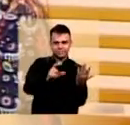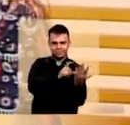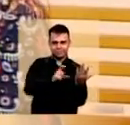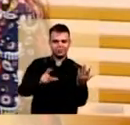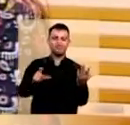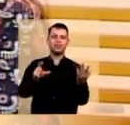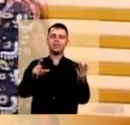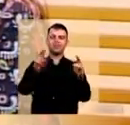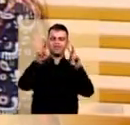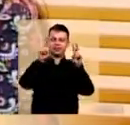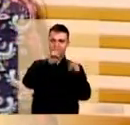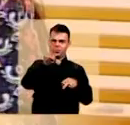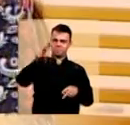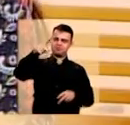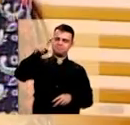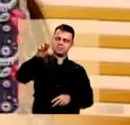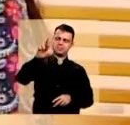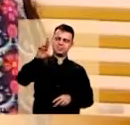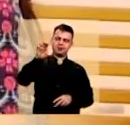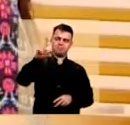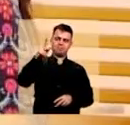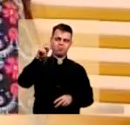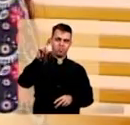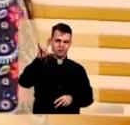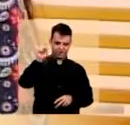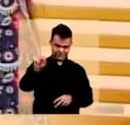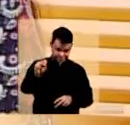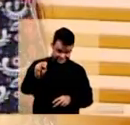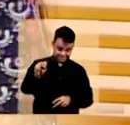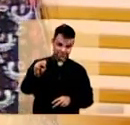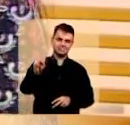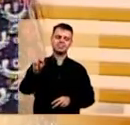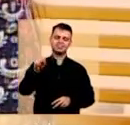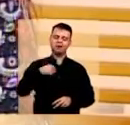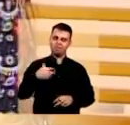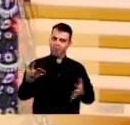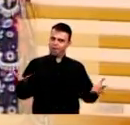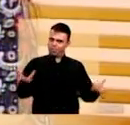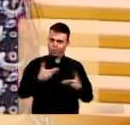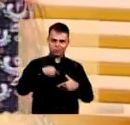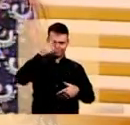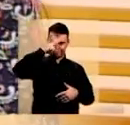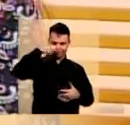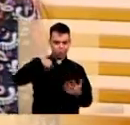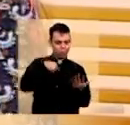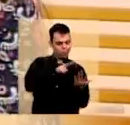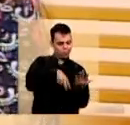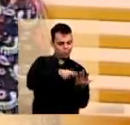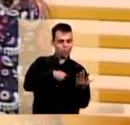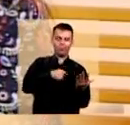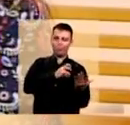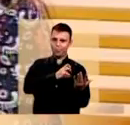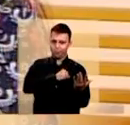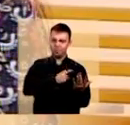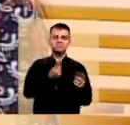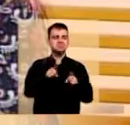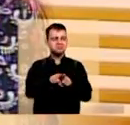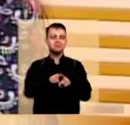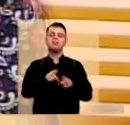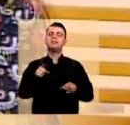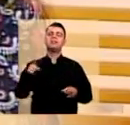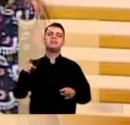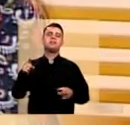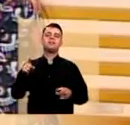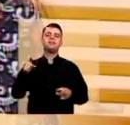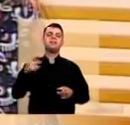que é Persépolis, que é da Marjane, que é uma coisa assim maravilhosa. E talvez livros que no dia a